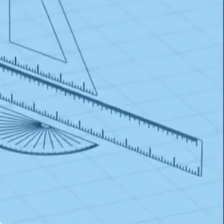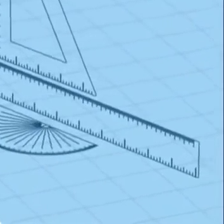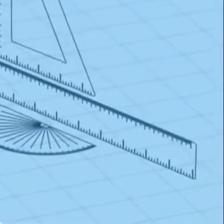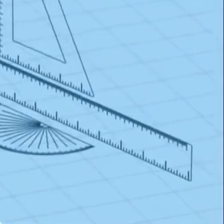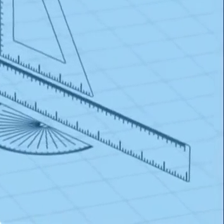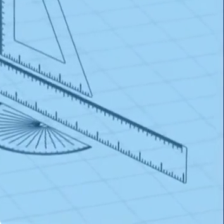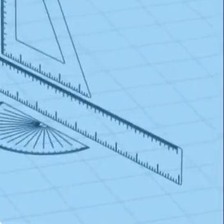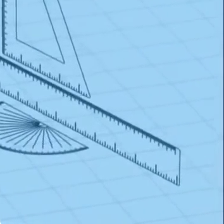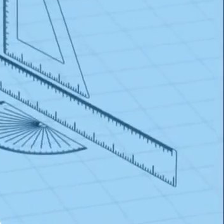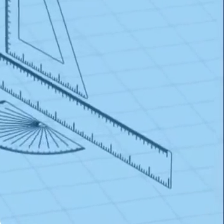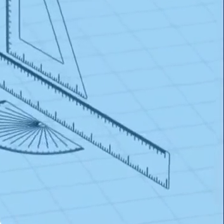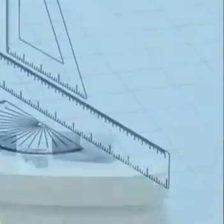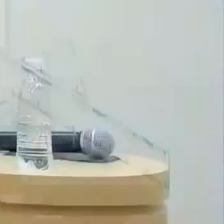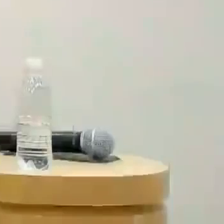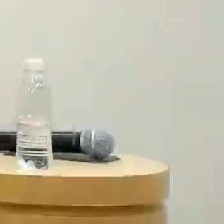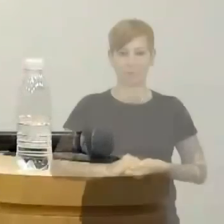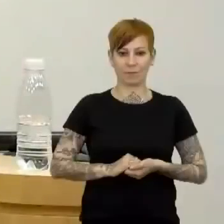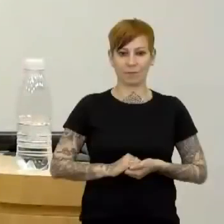oi oi